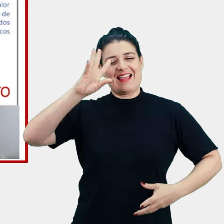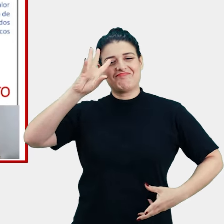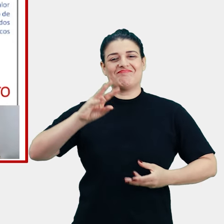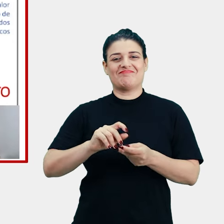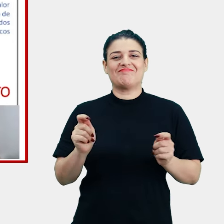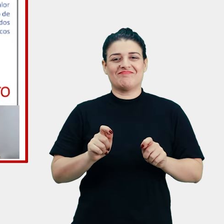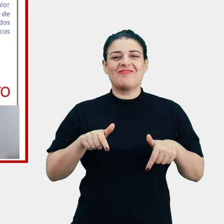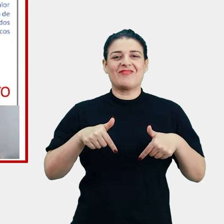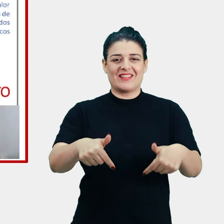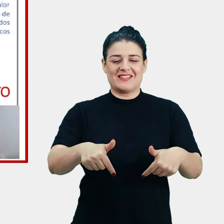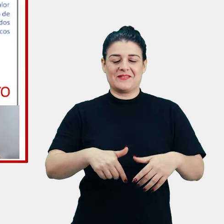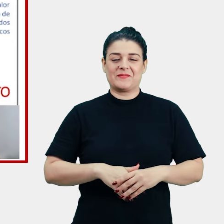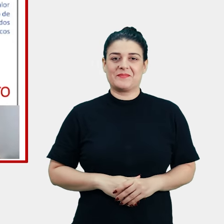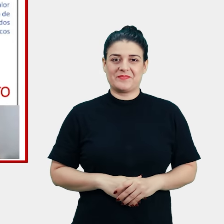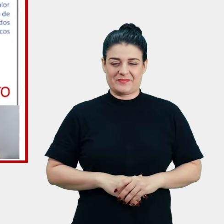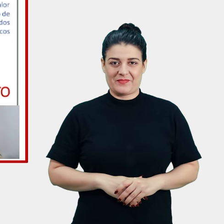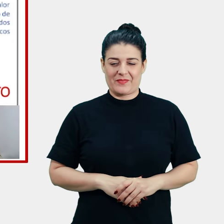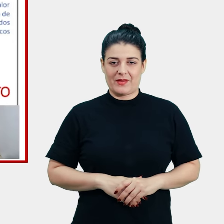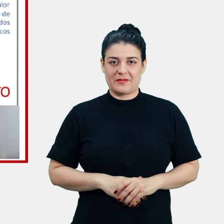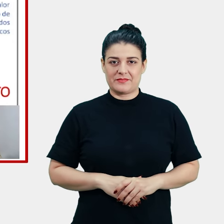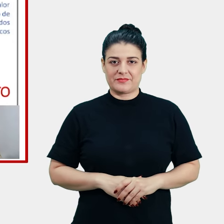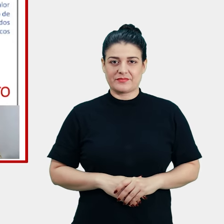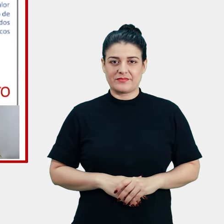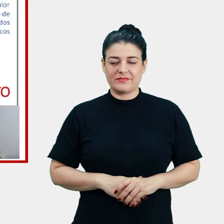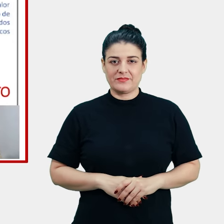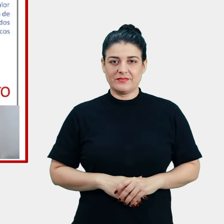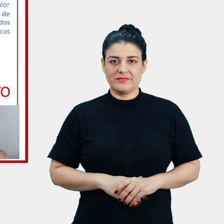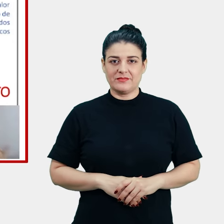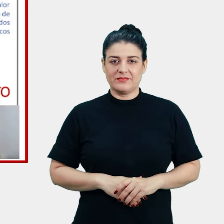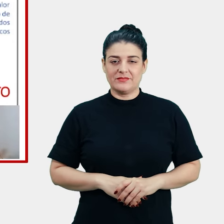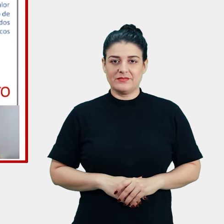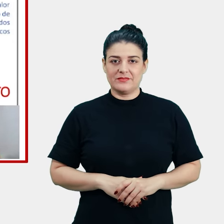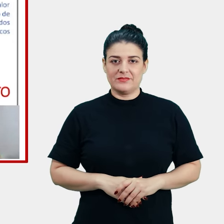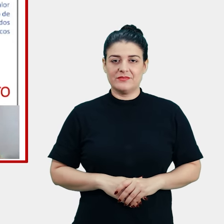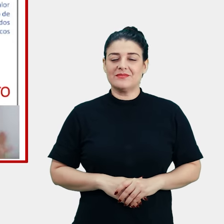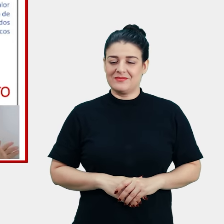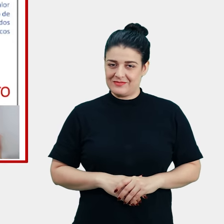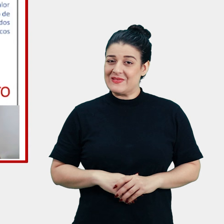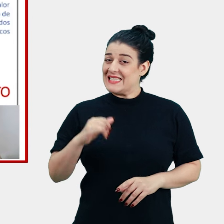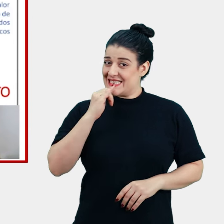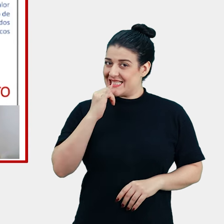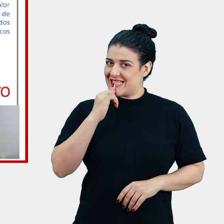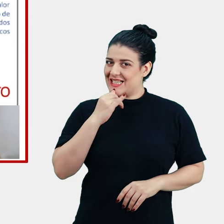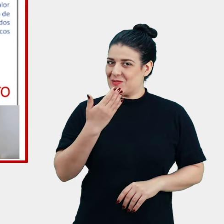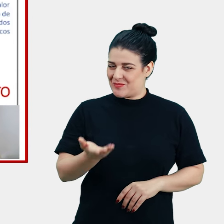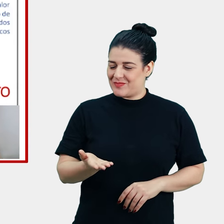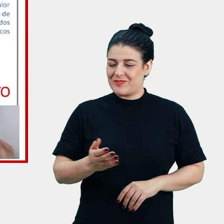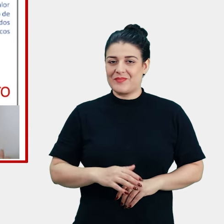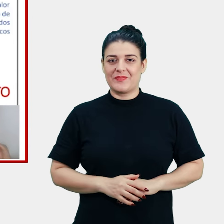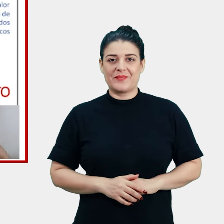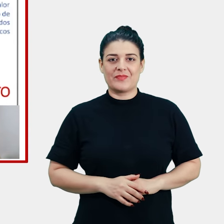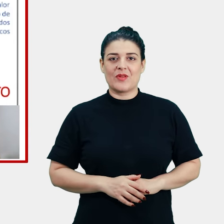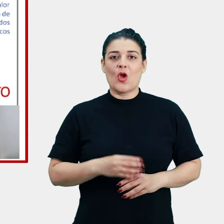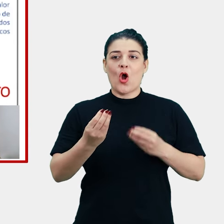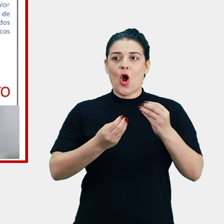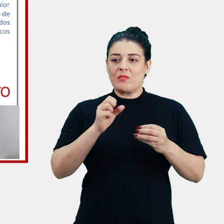em condições, né, sem sol, por exemplo. Então, olha o exemplo que eu estou dando para vocês. Condições de